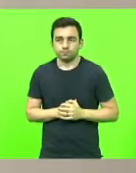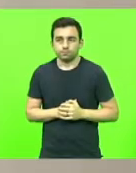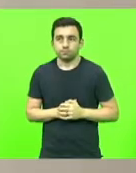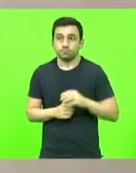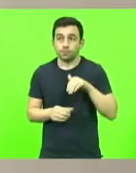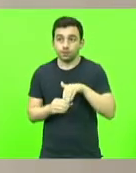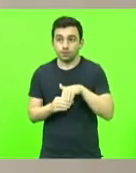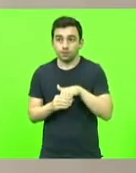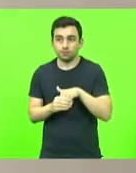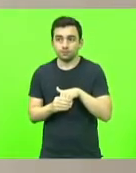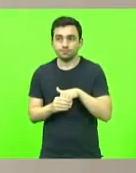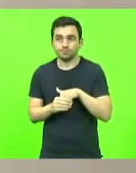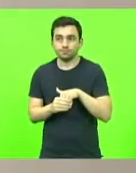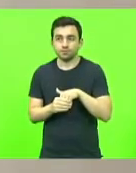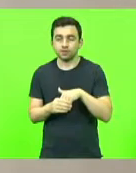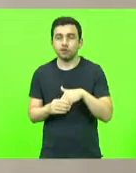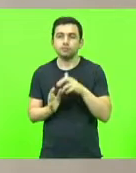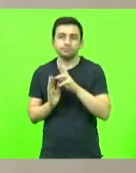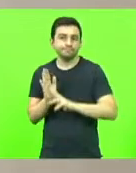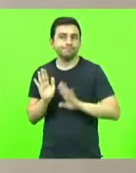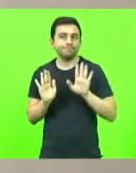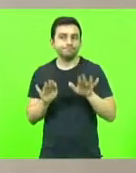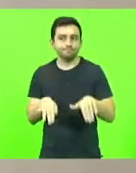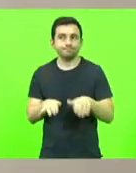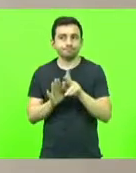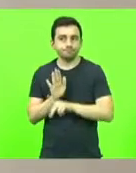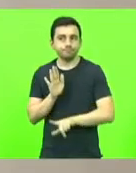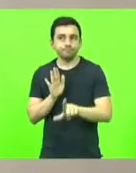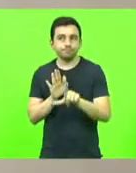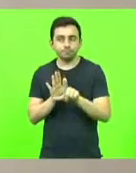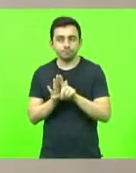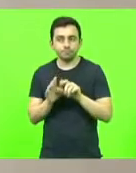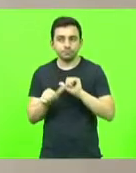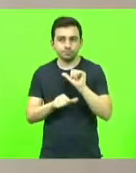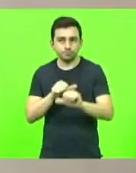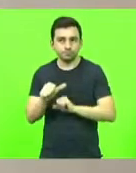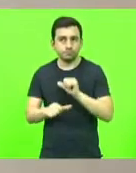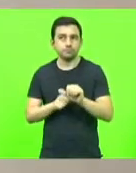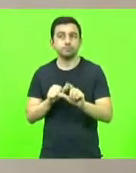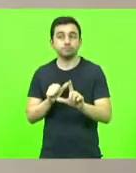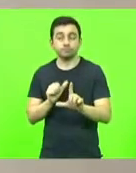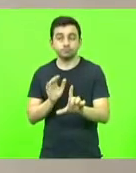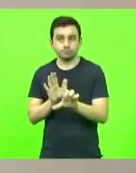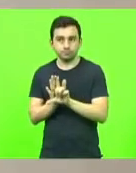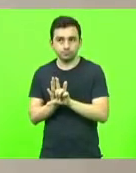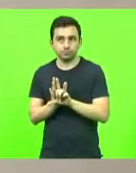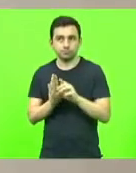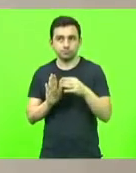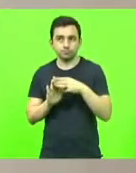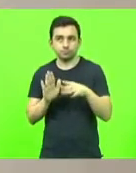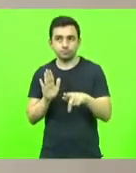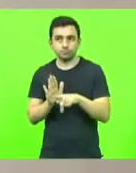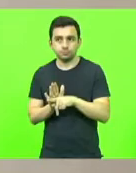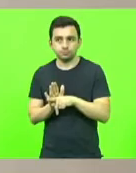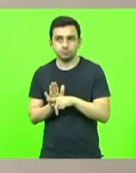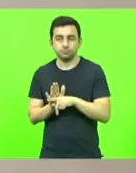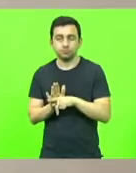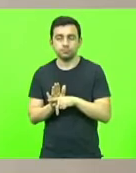Votação. Votação e redação final do projeto de conversão de lei de medida provisória